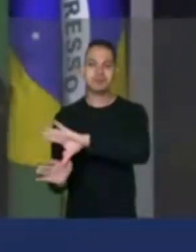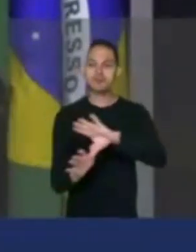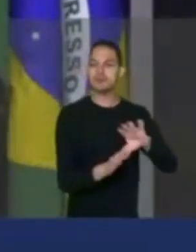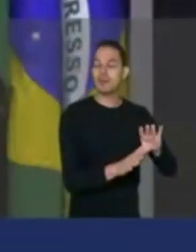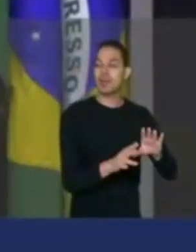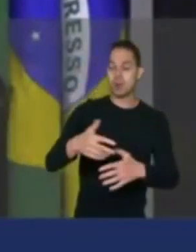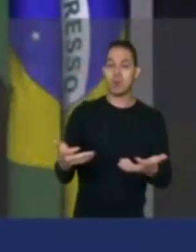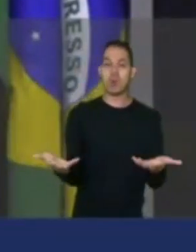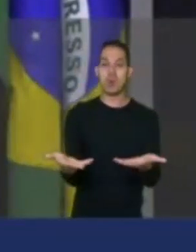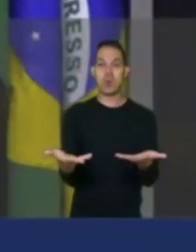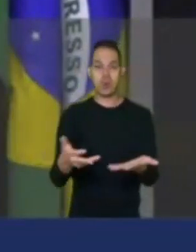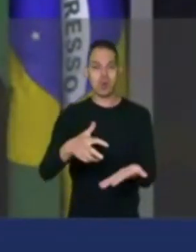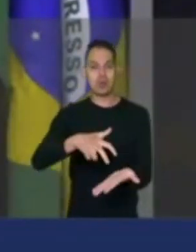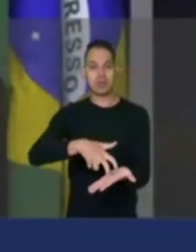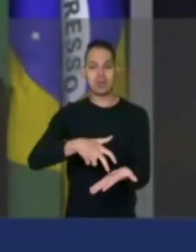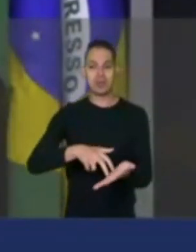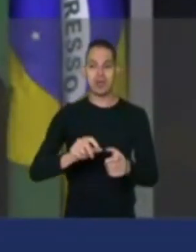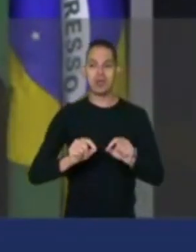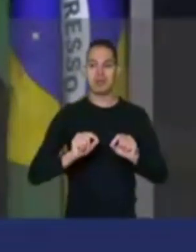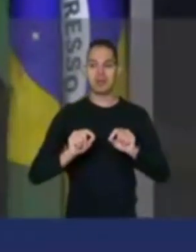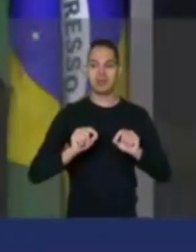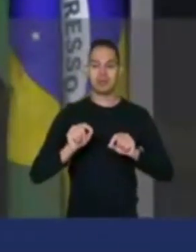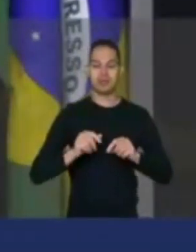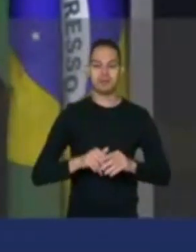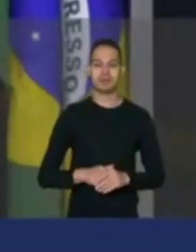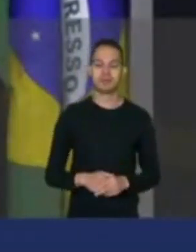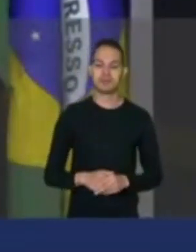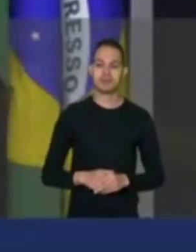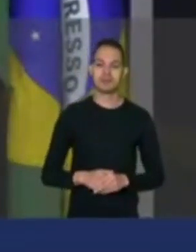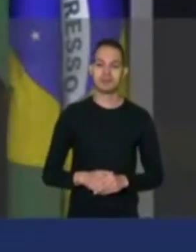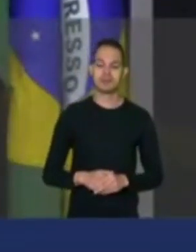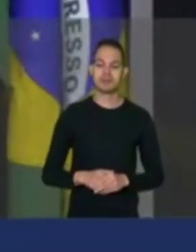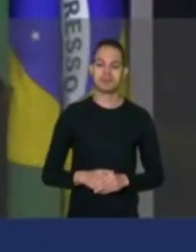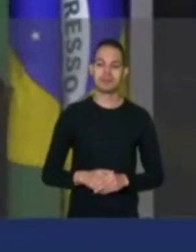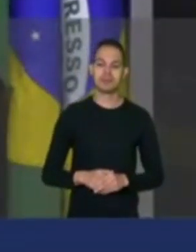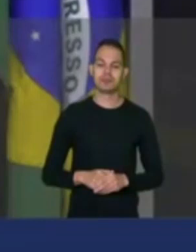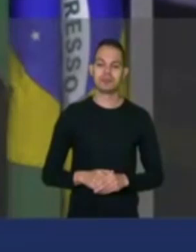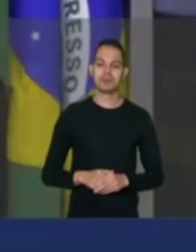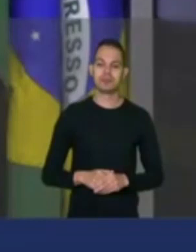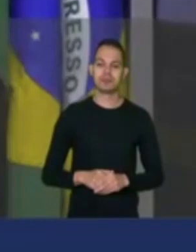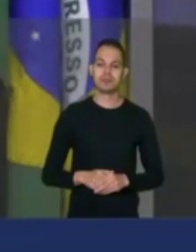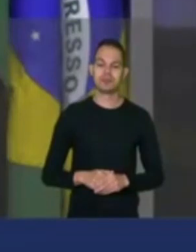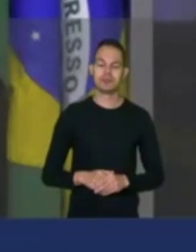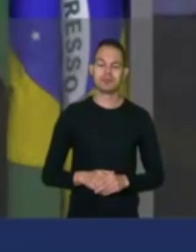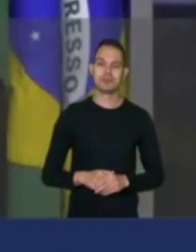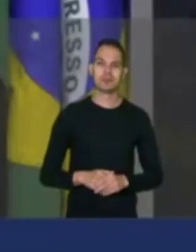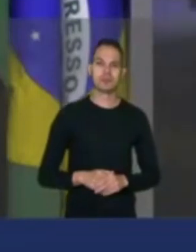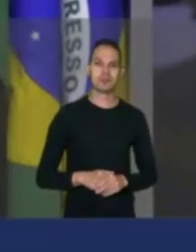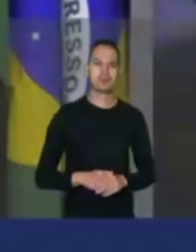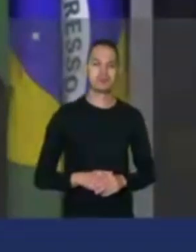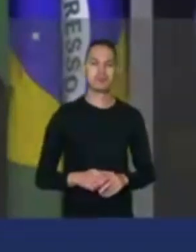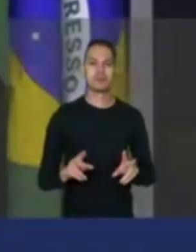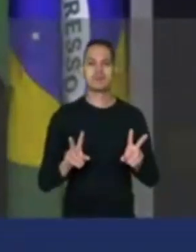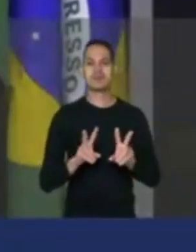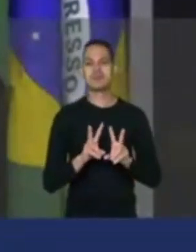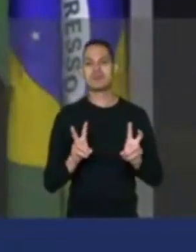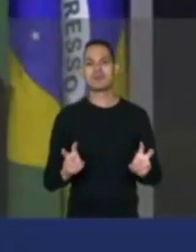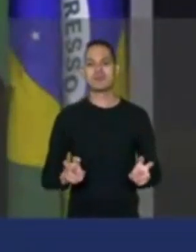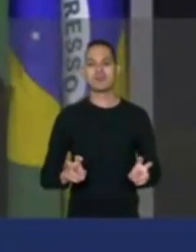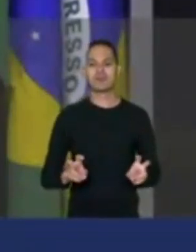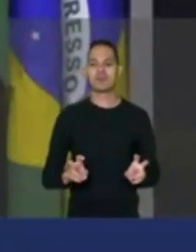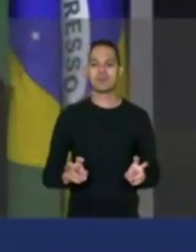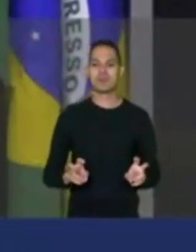esta tribuna é falar sobre o abuso que está sendo cometido em